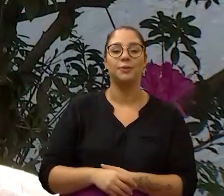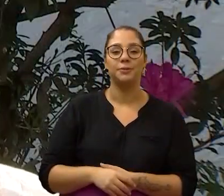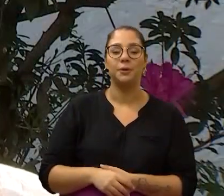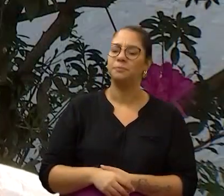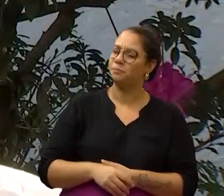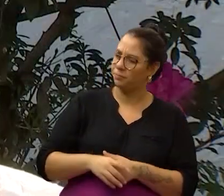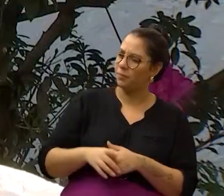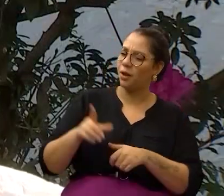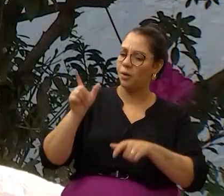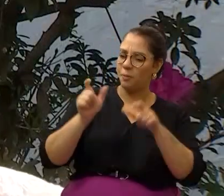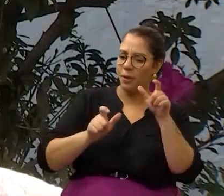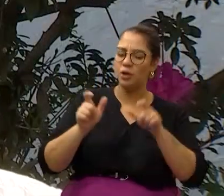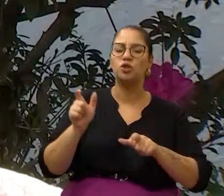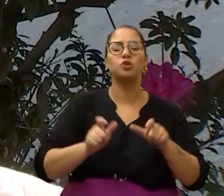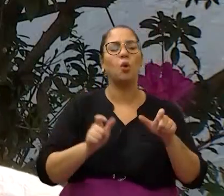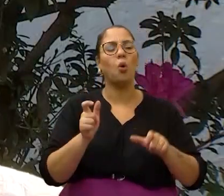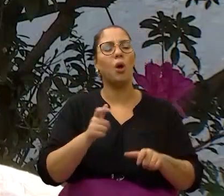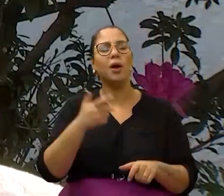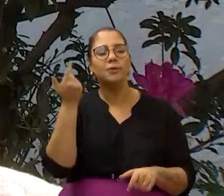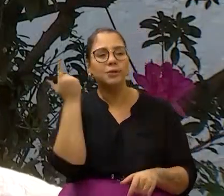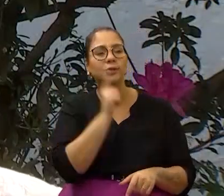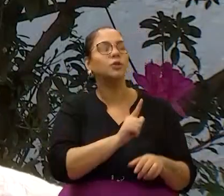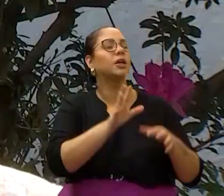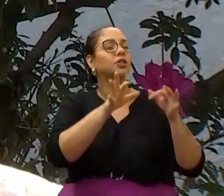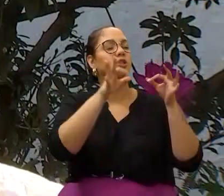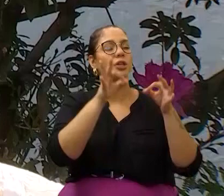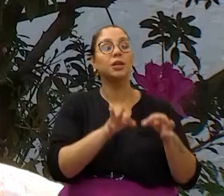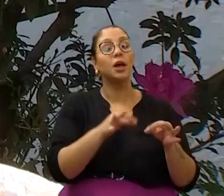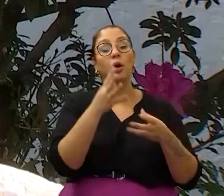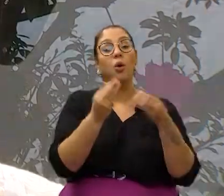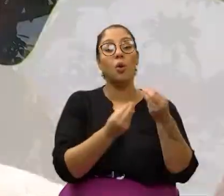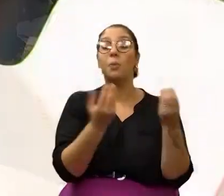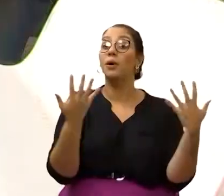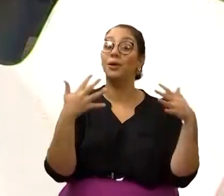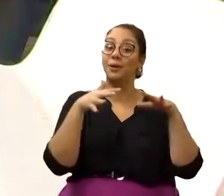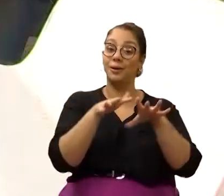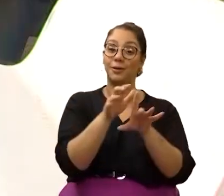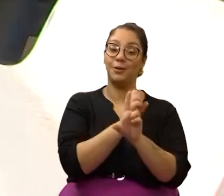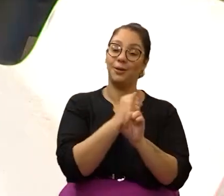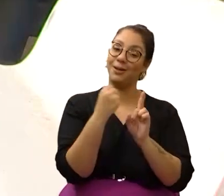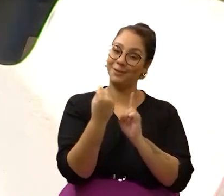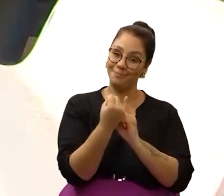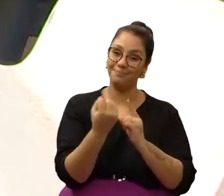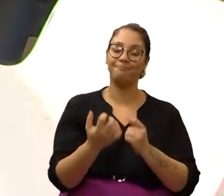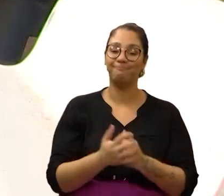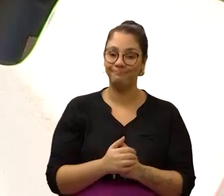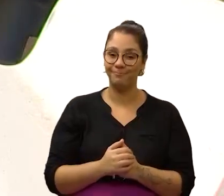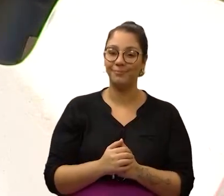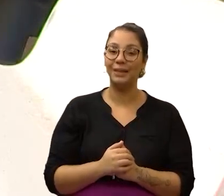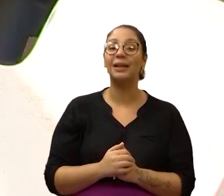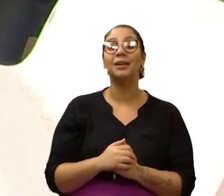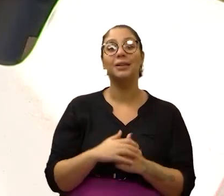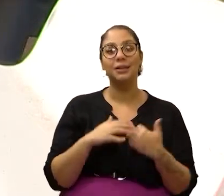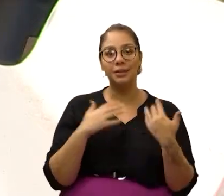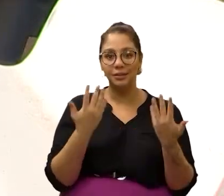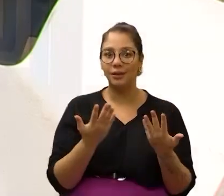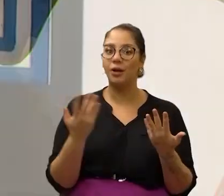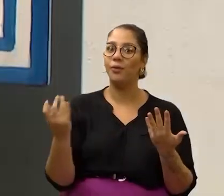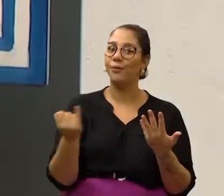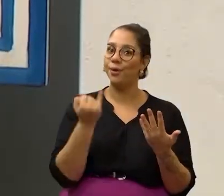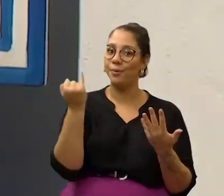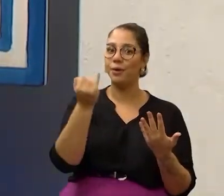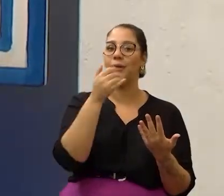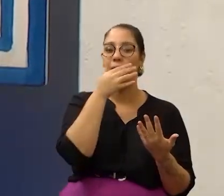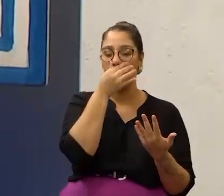ele conquista, né, a sua dignidade através da inclusão social, né? Então, assim, essa importância da